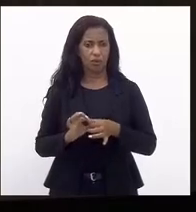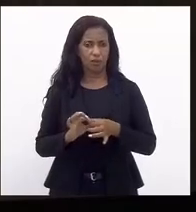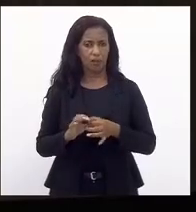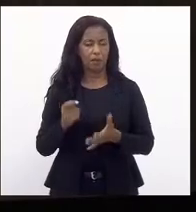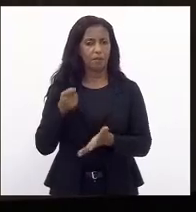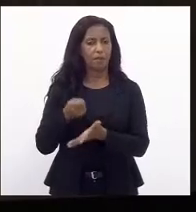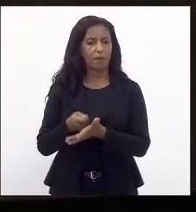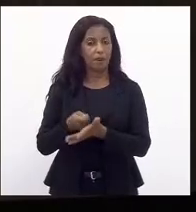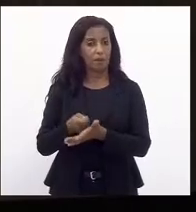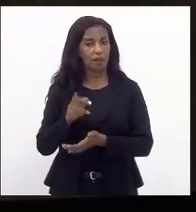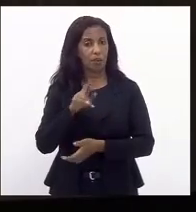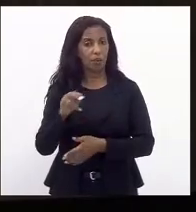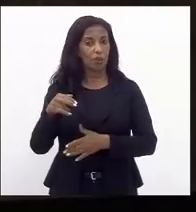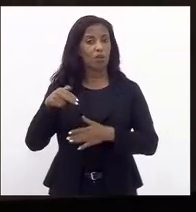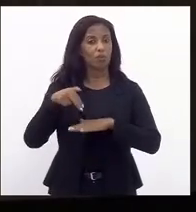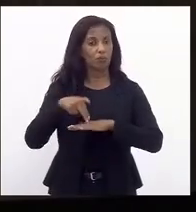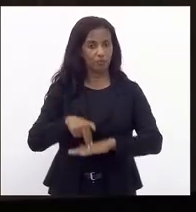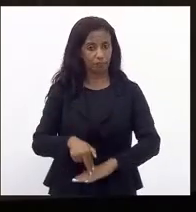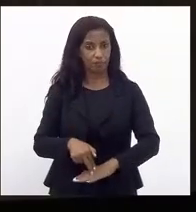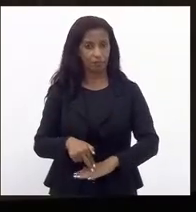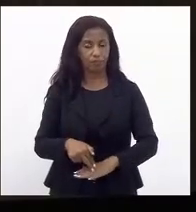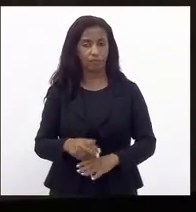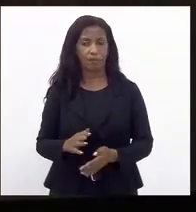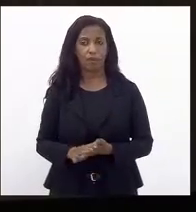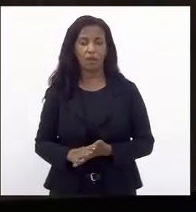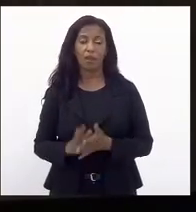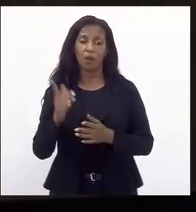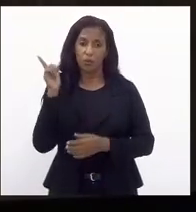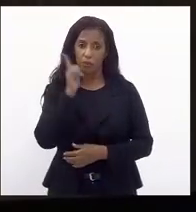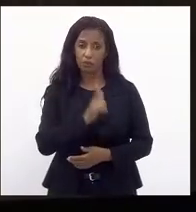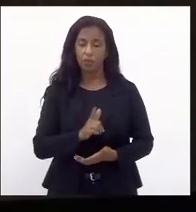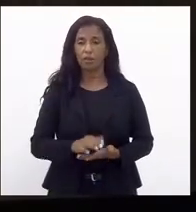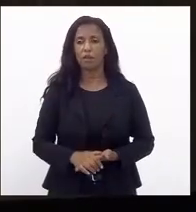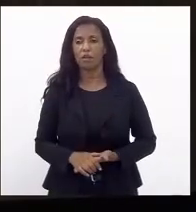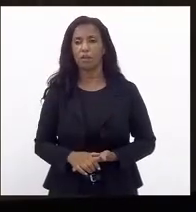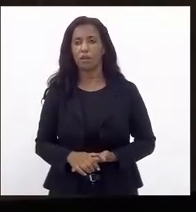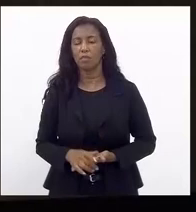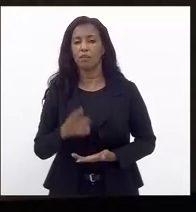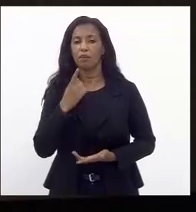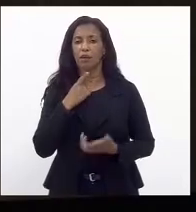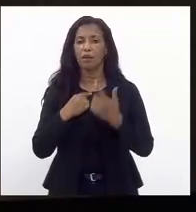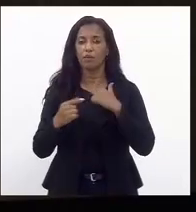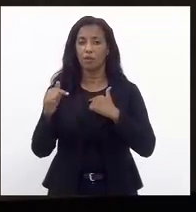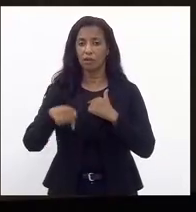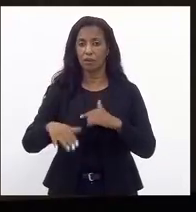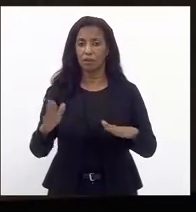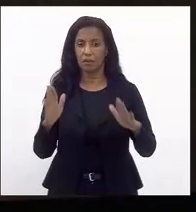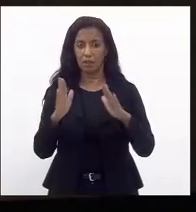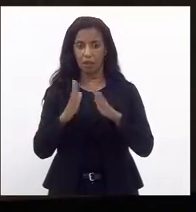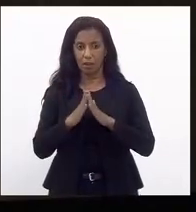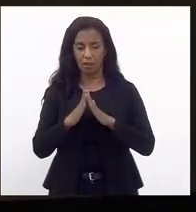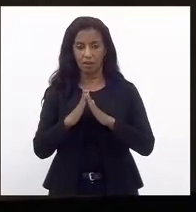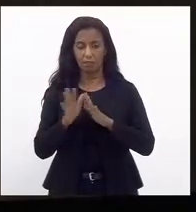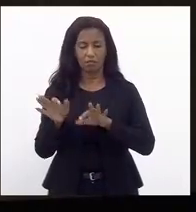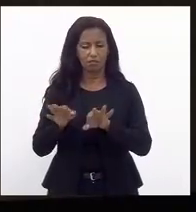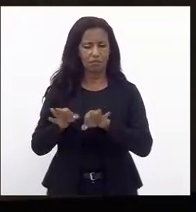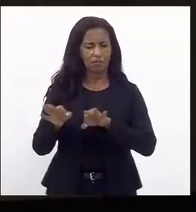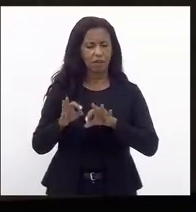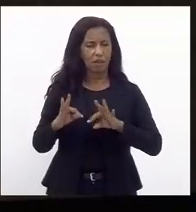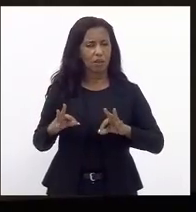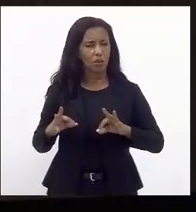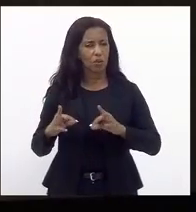fiscal para manter o rio de pé fizemos e conseguimos pela vontade desta casa acomodar